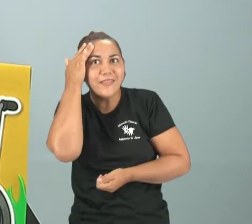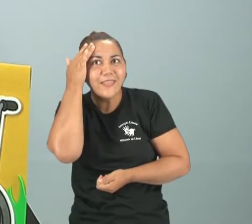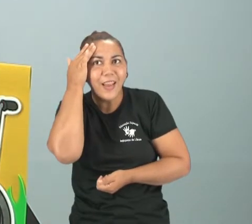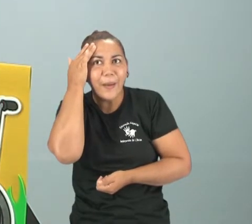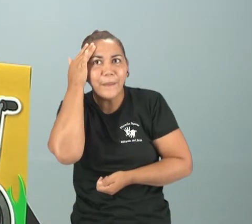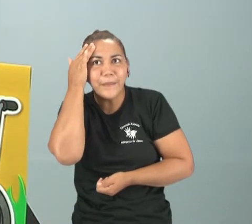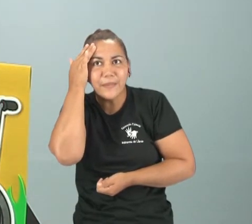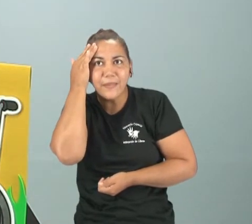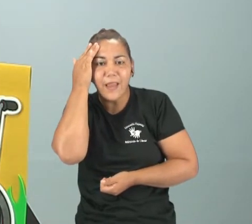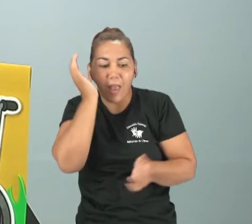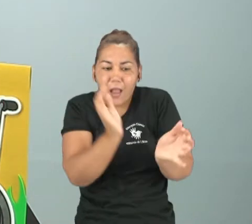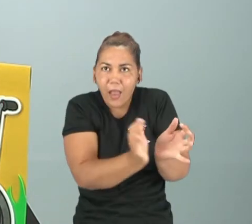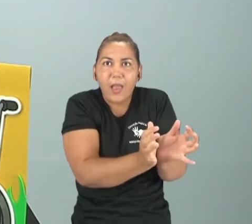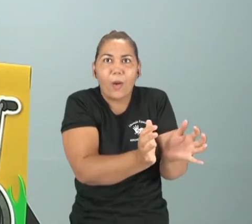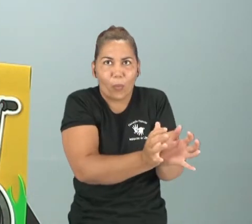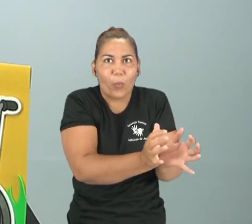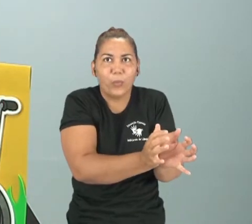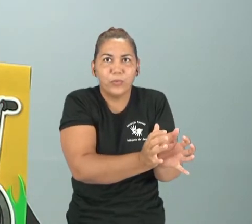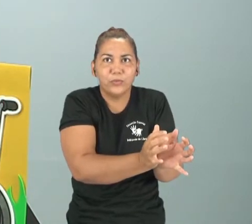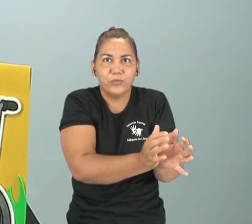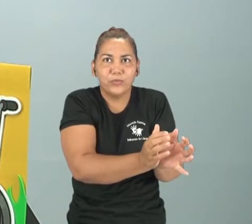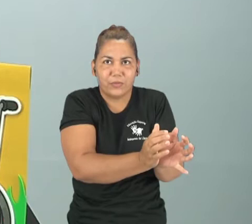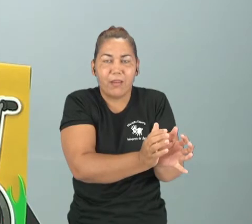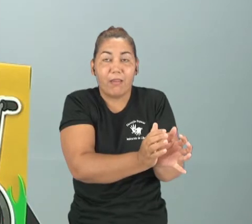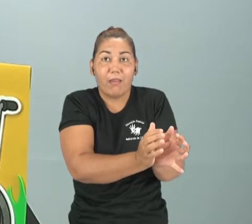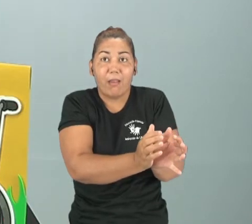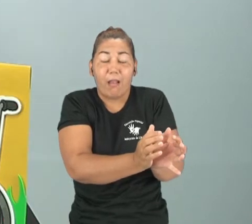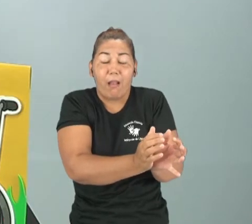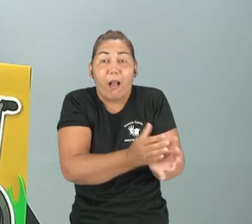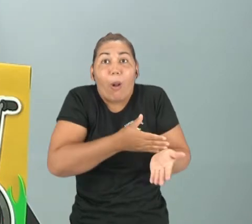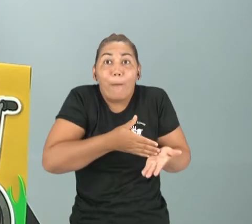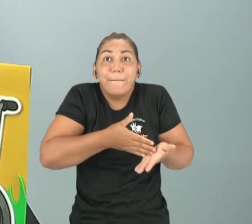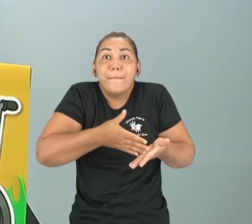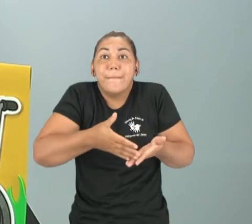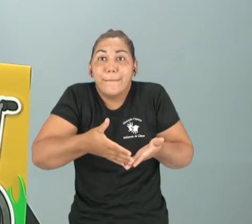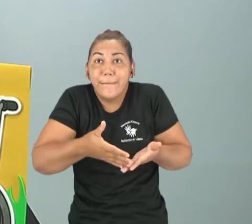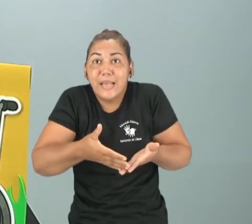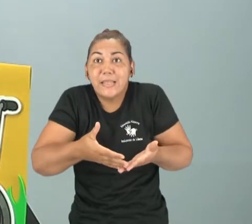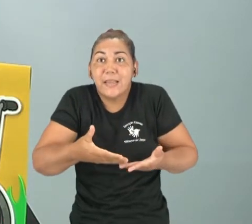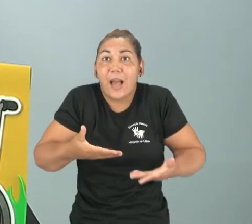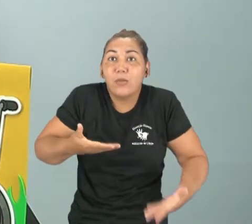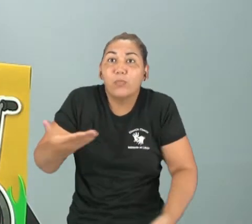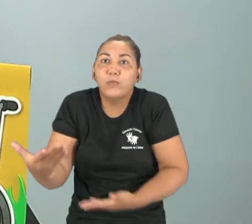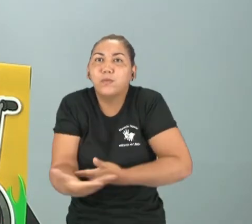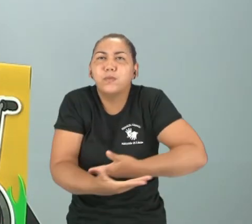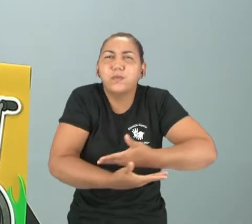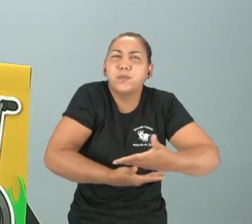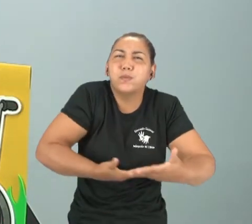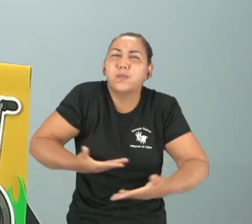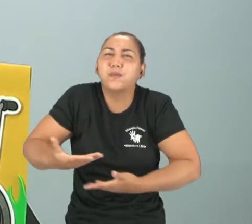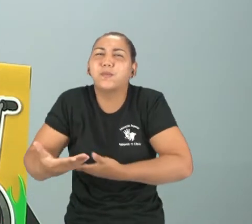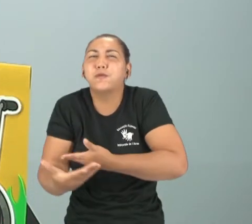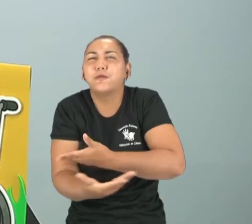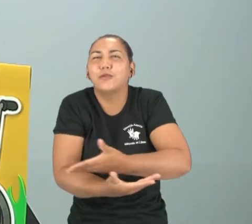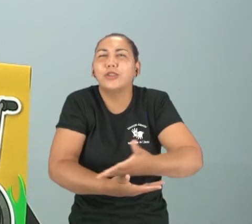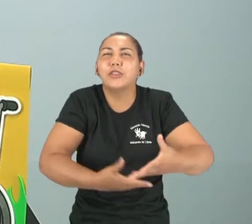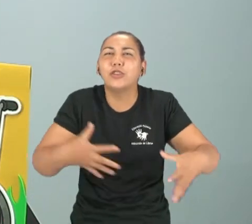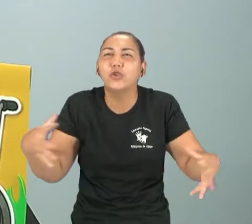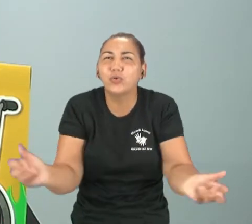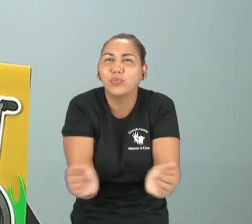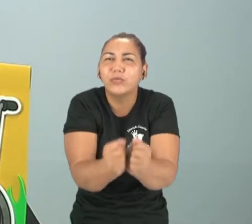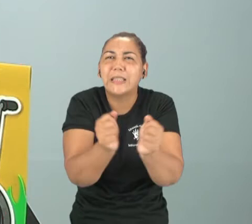em vez de brincar um bairro aqui, outro ali, uma comunidade diferente,